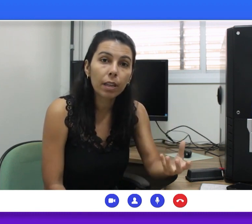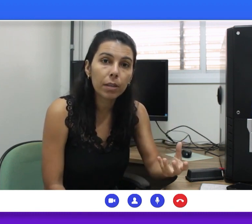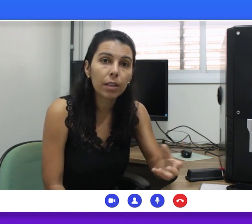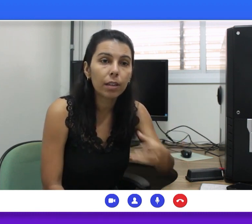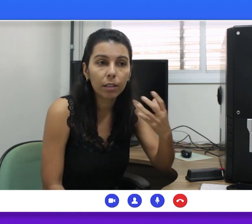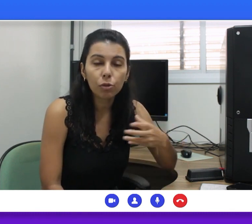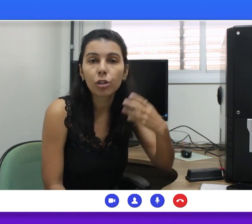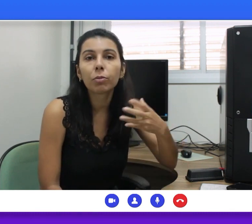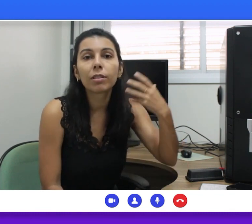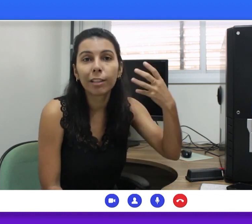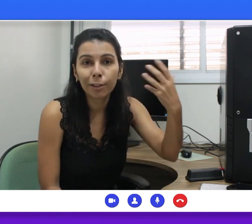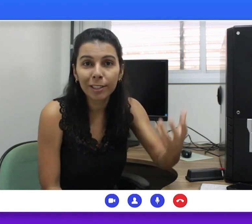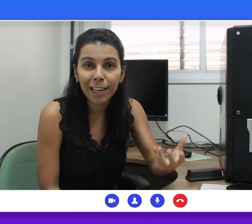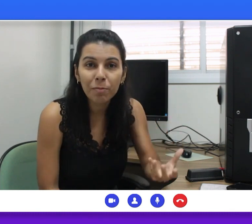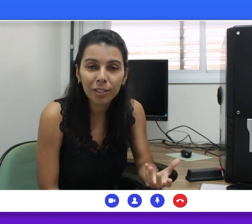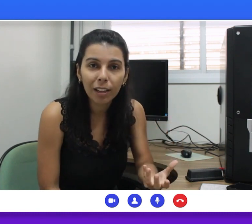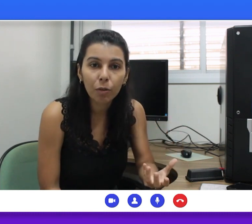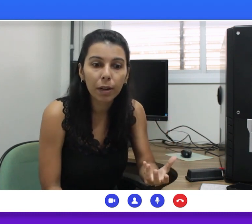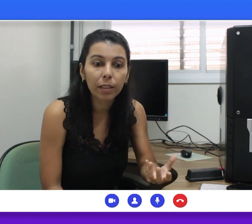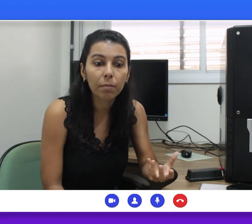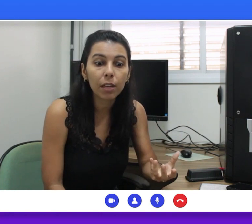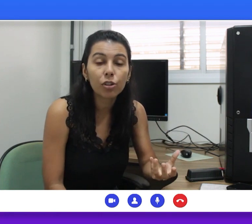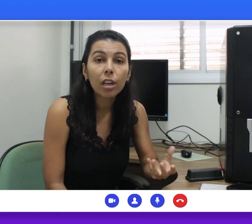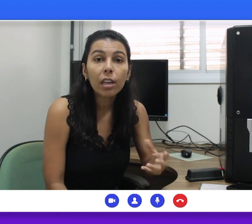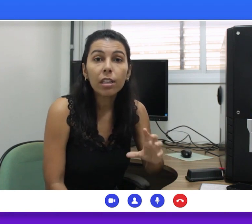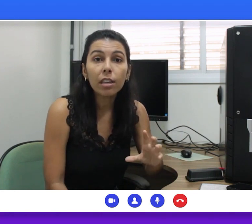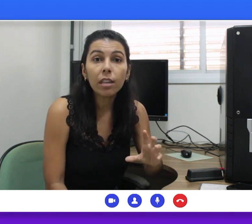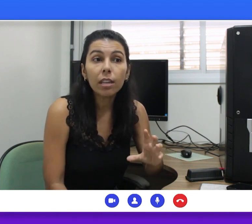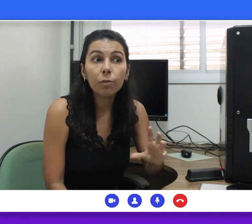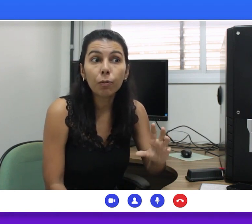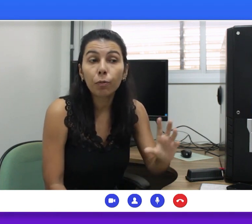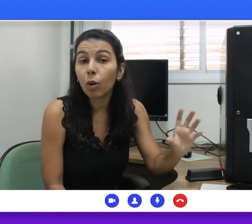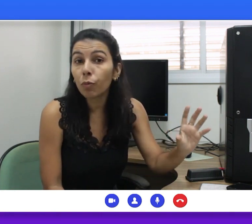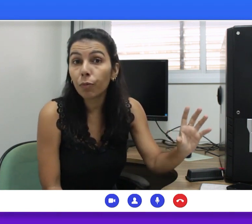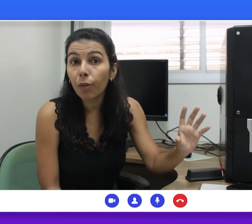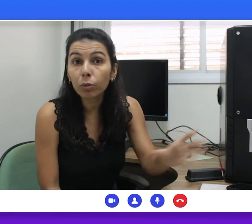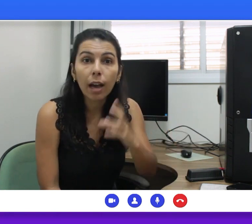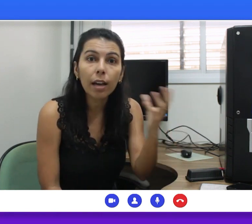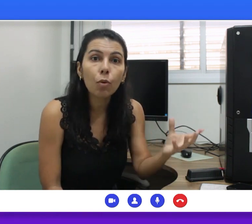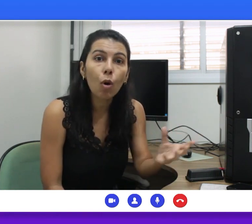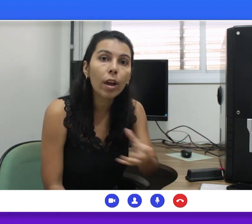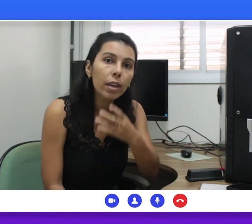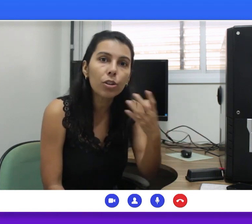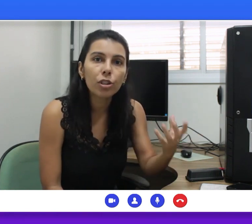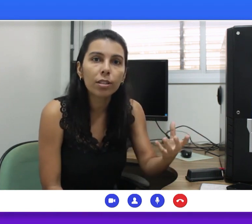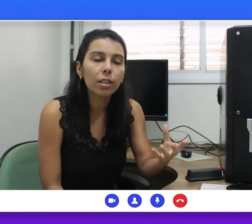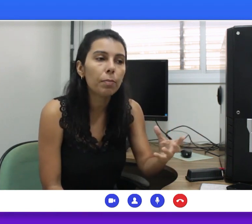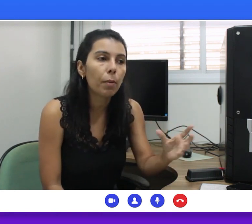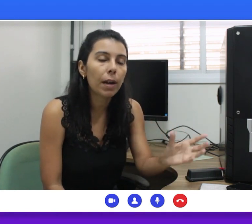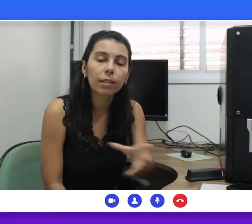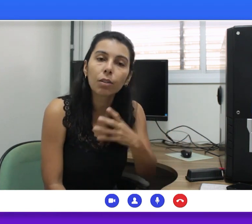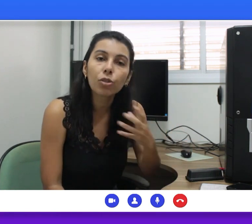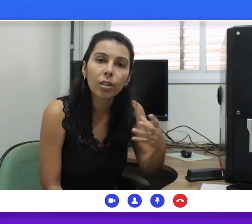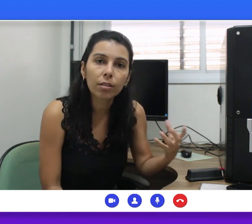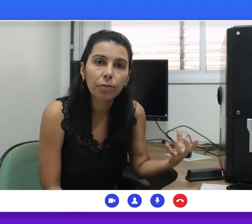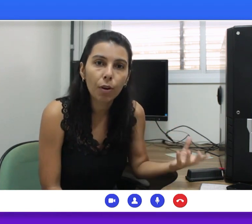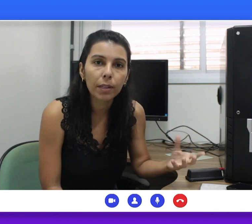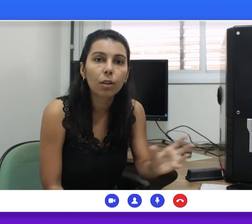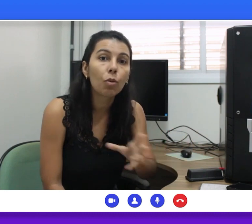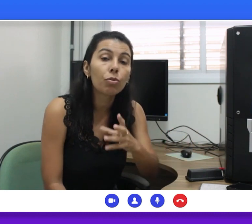uma pandemia, ainda não saímos dela completamente, e não faltaram correntes e propagação